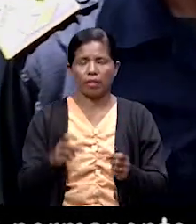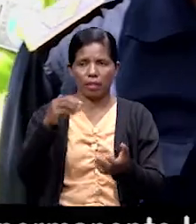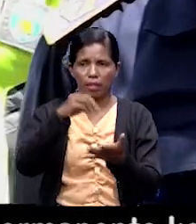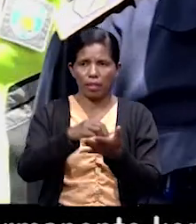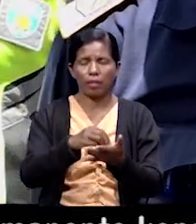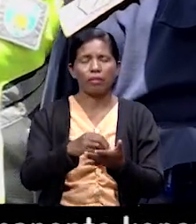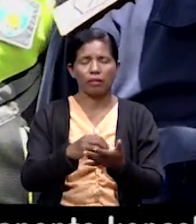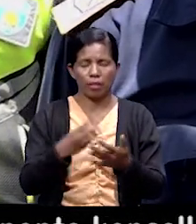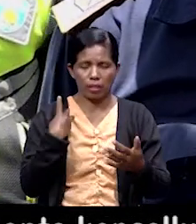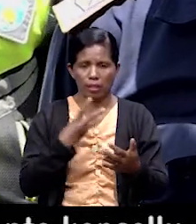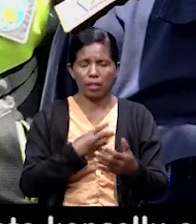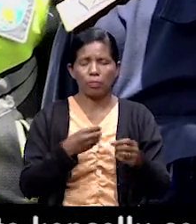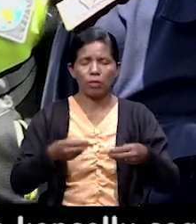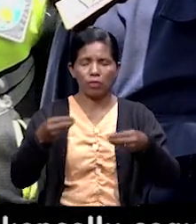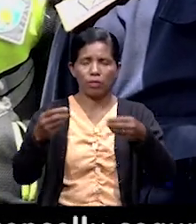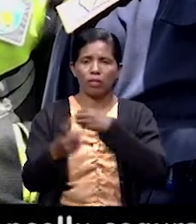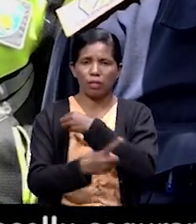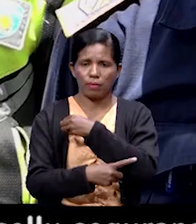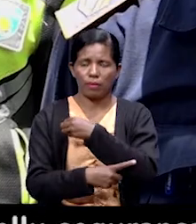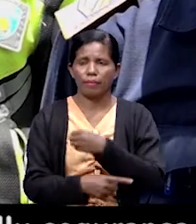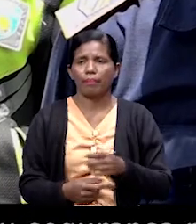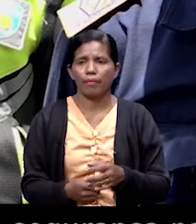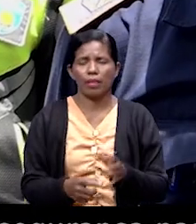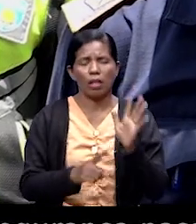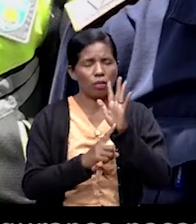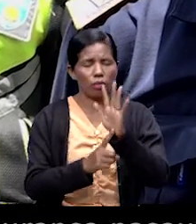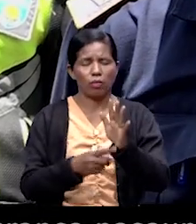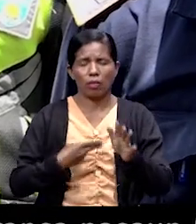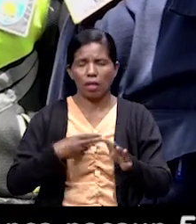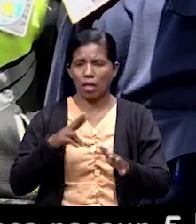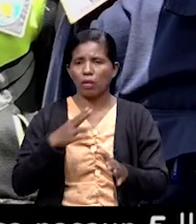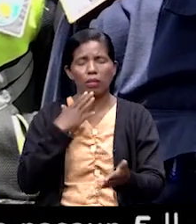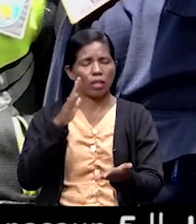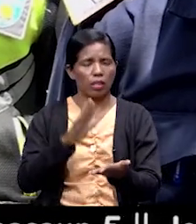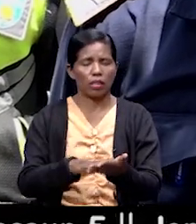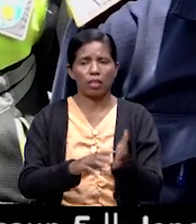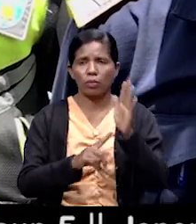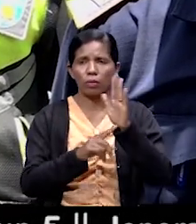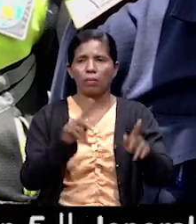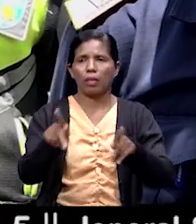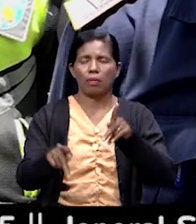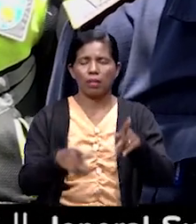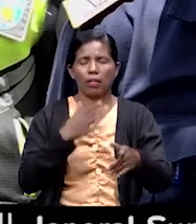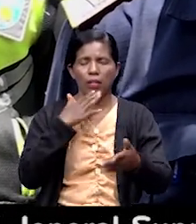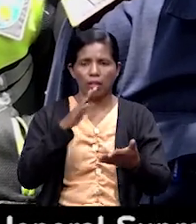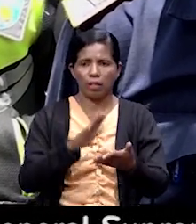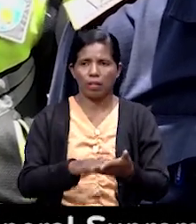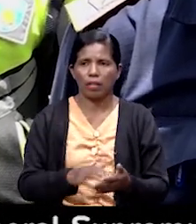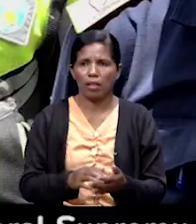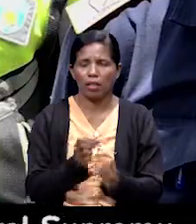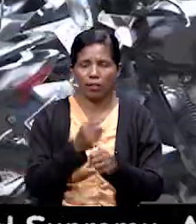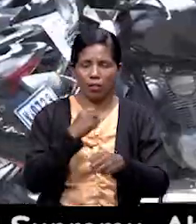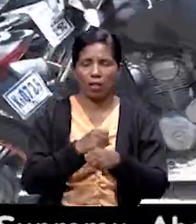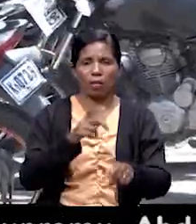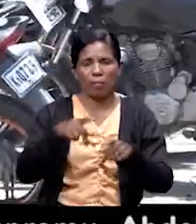que colocar o processo disciplinar. Também, ainda não é tudo a atitude lá dentro, e para tudo a comunidade, que ainda não é lamerece, alô, é mais intelectual, é